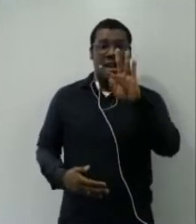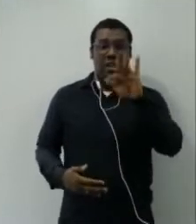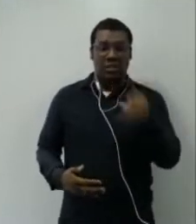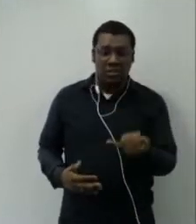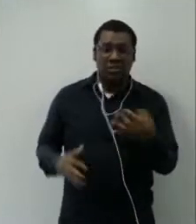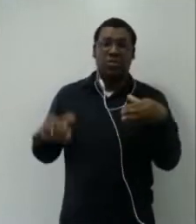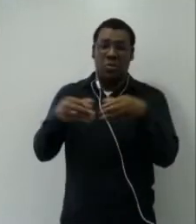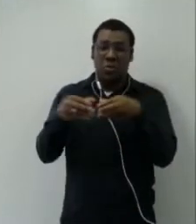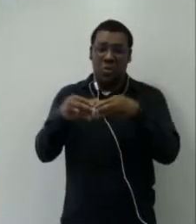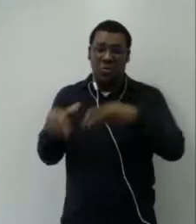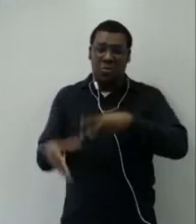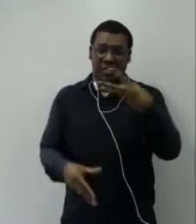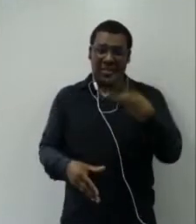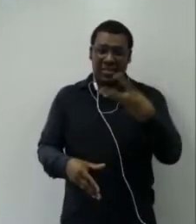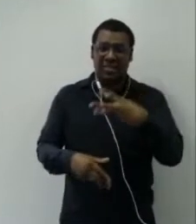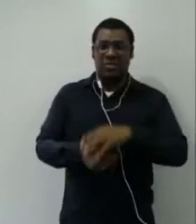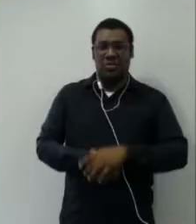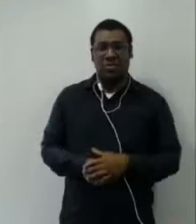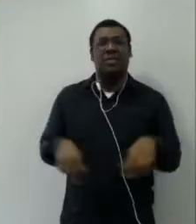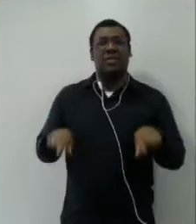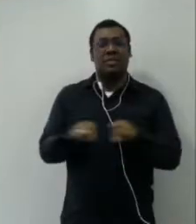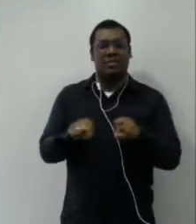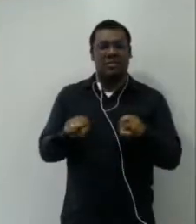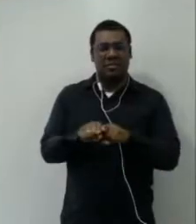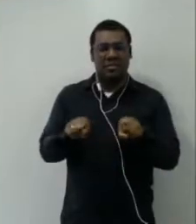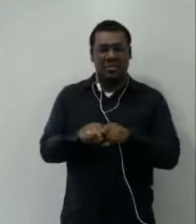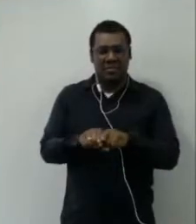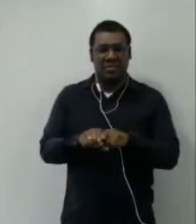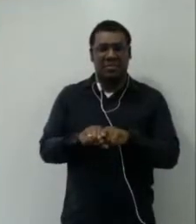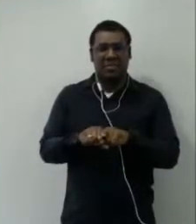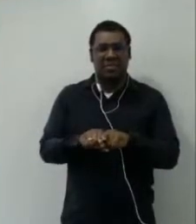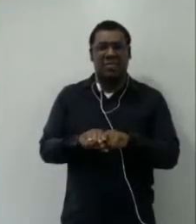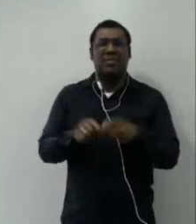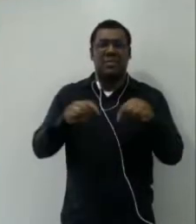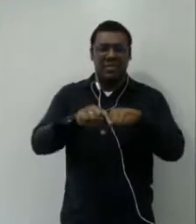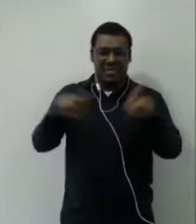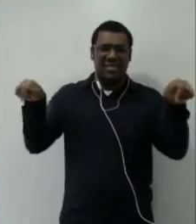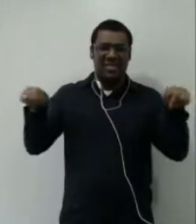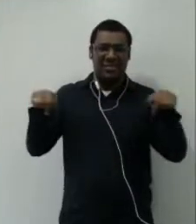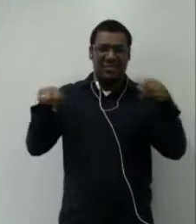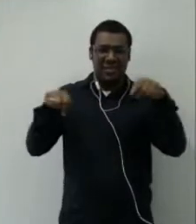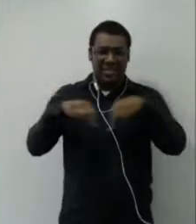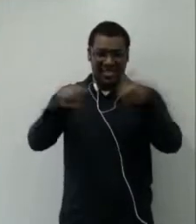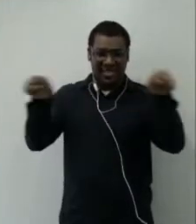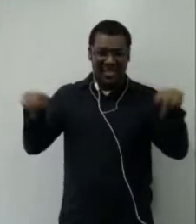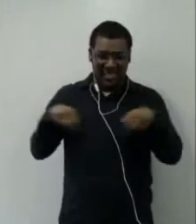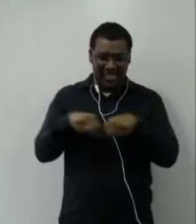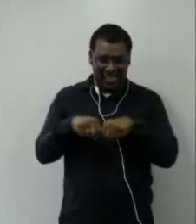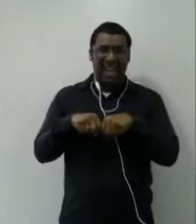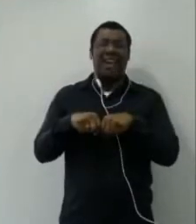do querido ministro Sanseverino, senhoras e senhores advogados